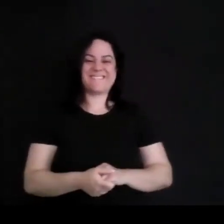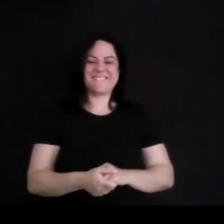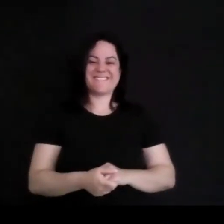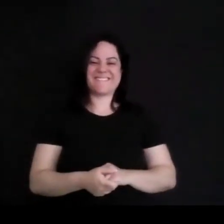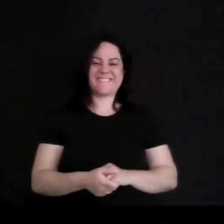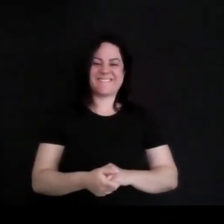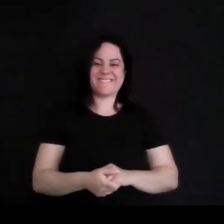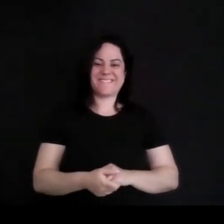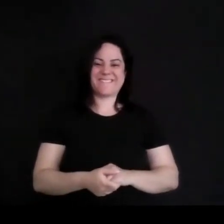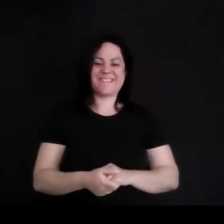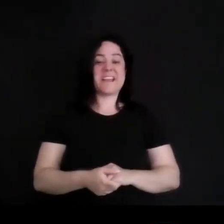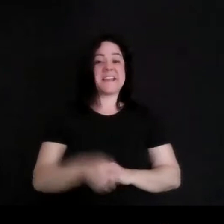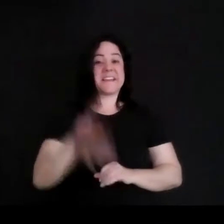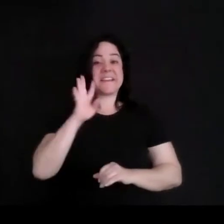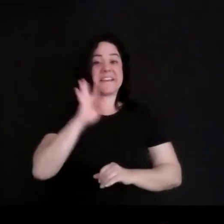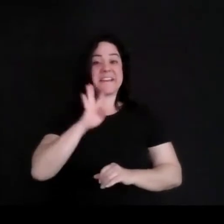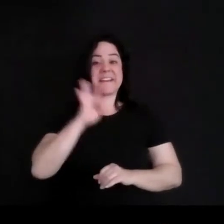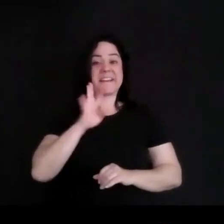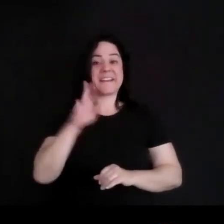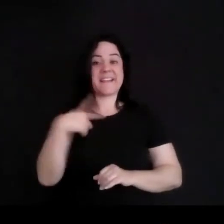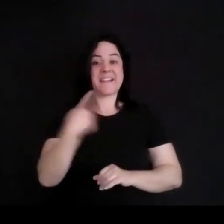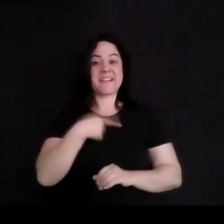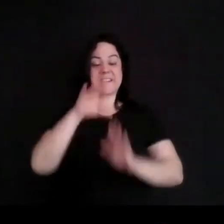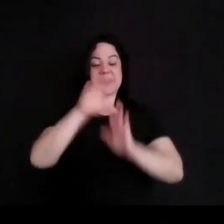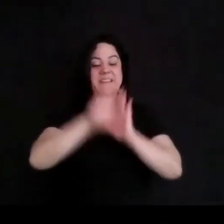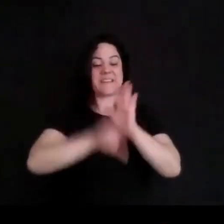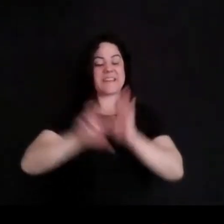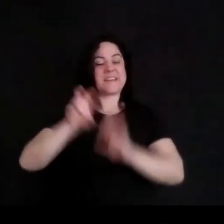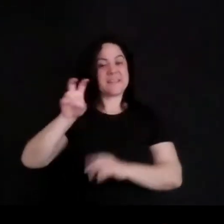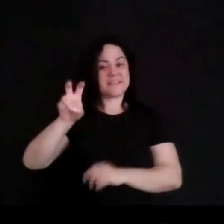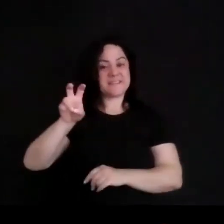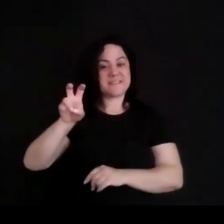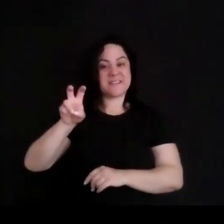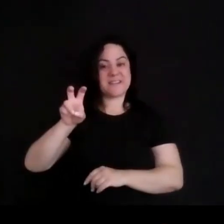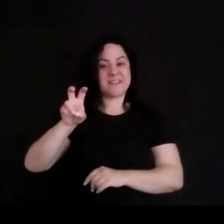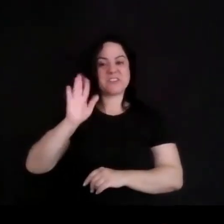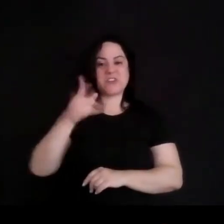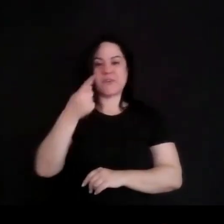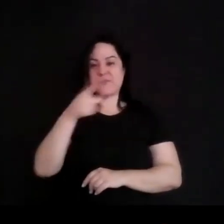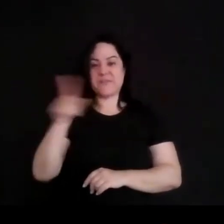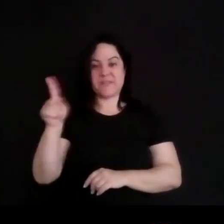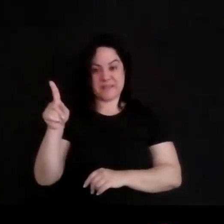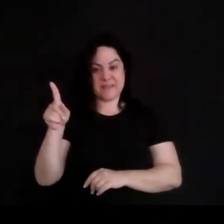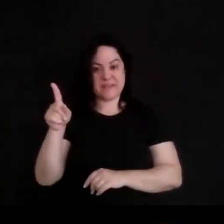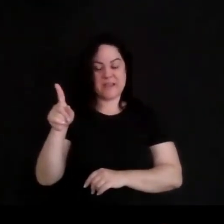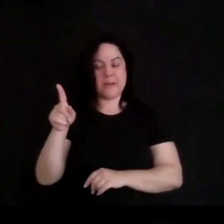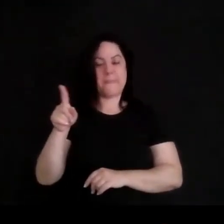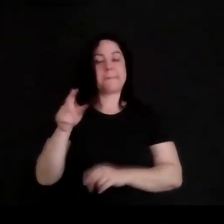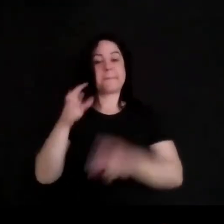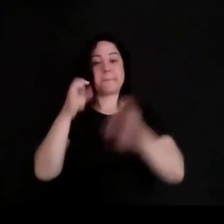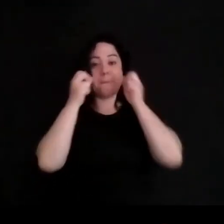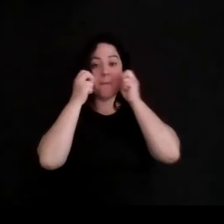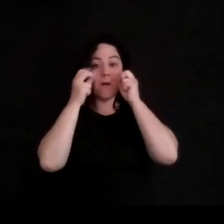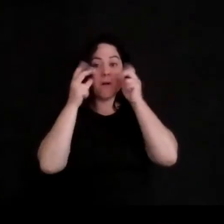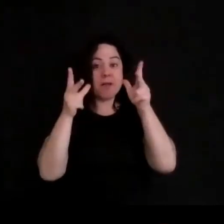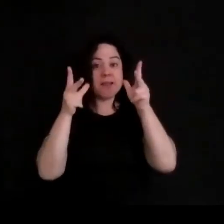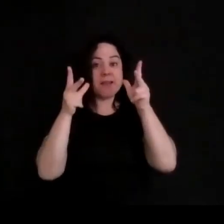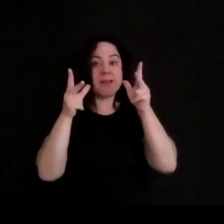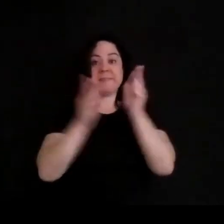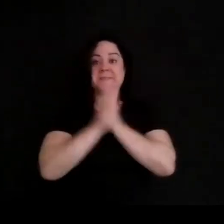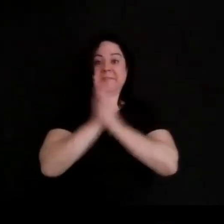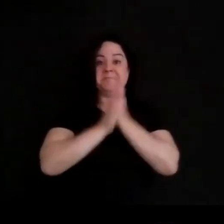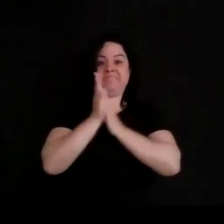Legal, legal. Estamos no capítulo 5, já no finalzinho. Moisés estava bem animado, ele recebeu